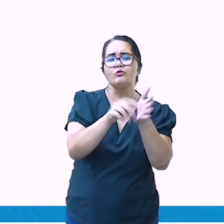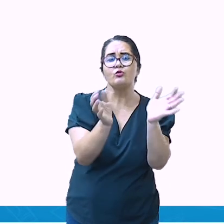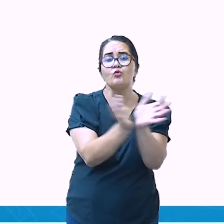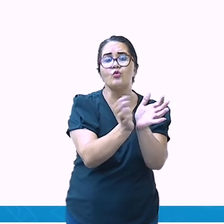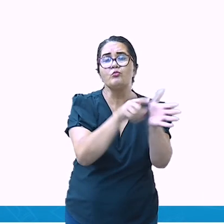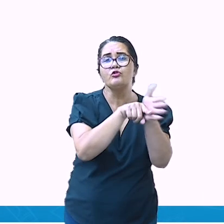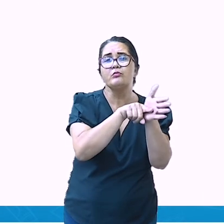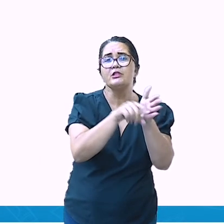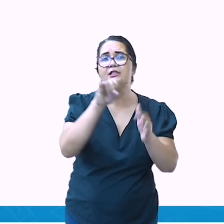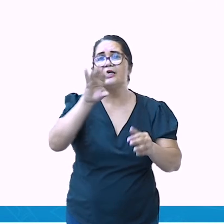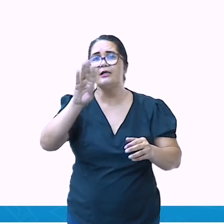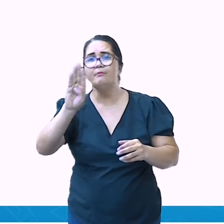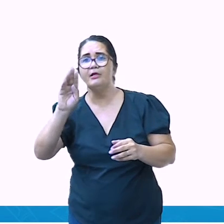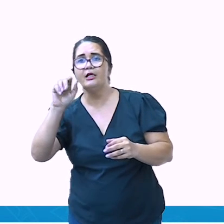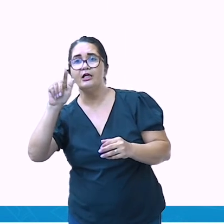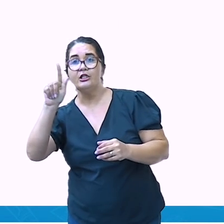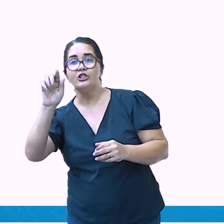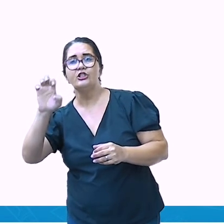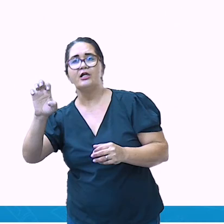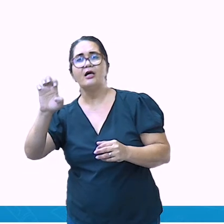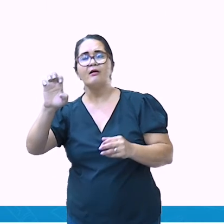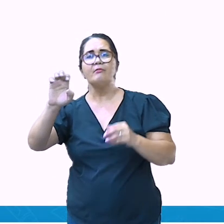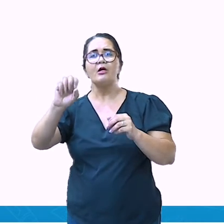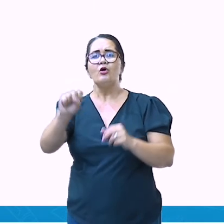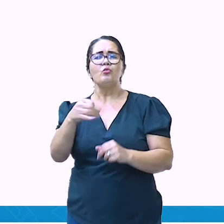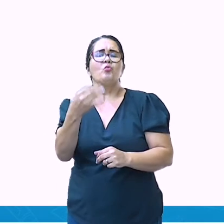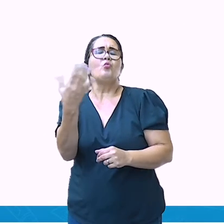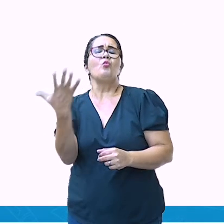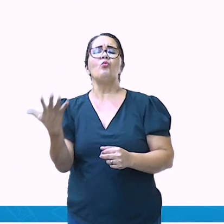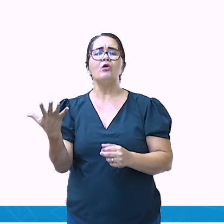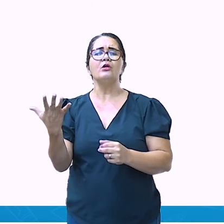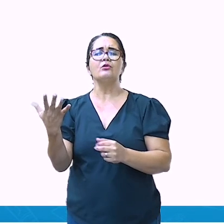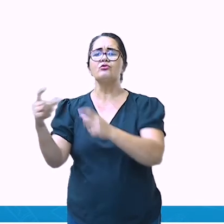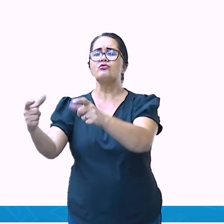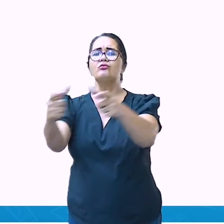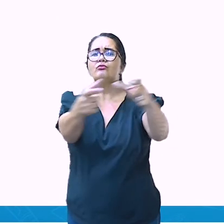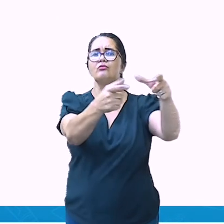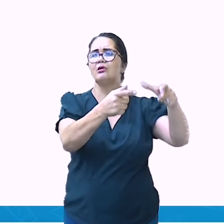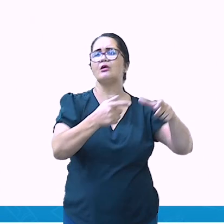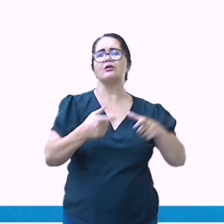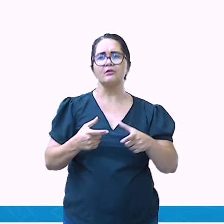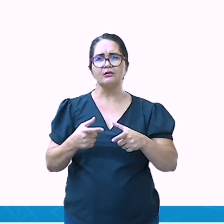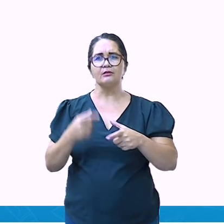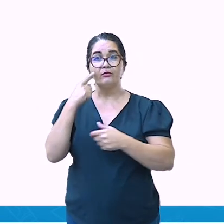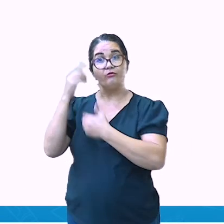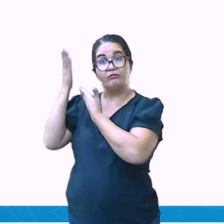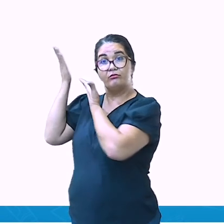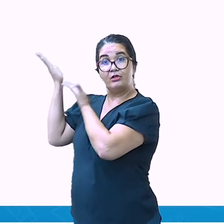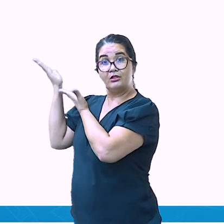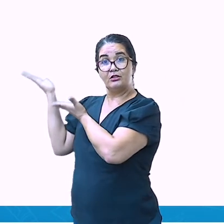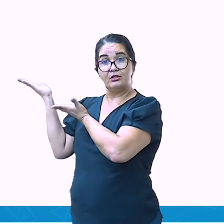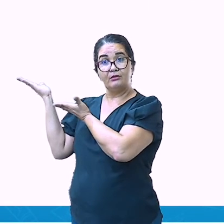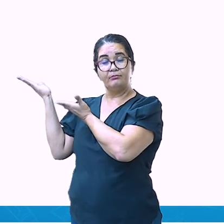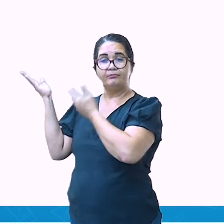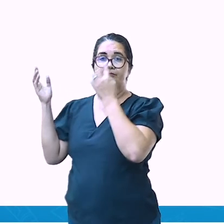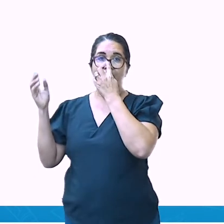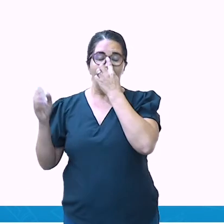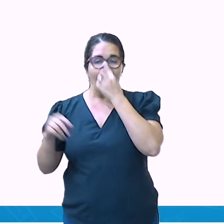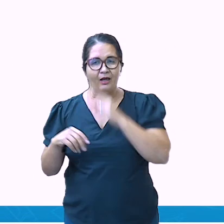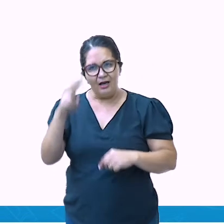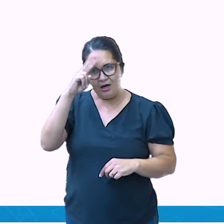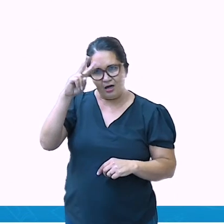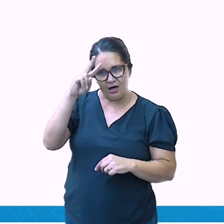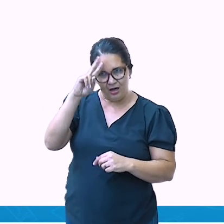E por que ele dividiu ele nessas 5 regiões? Vamos ver.